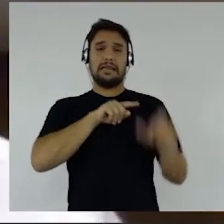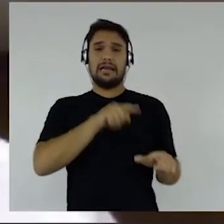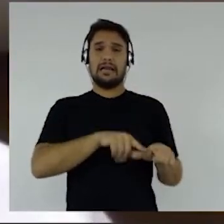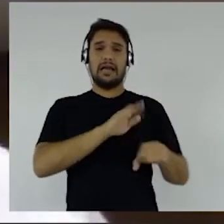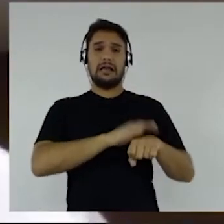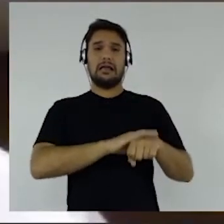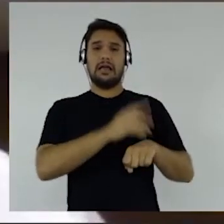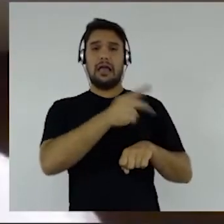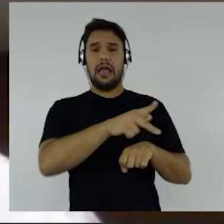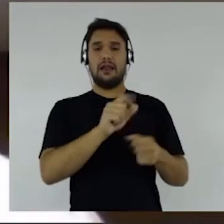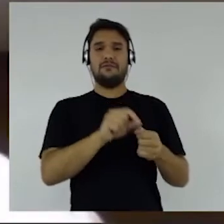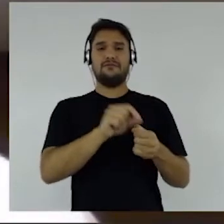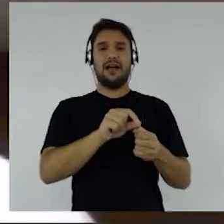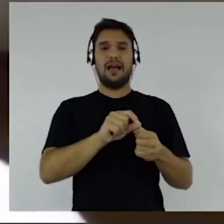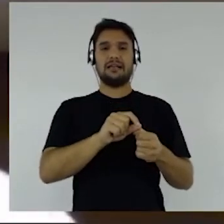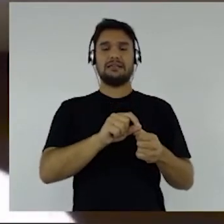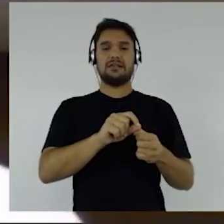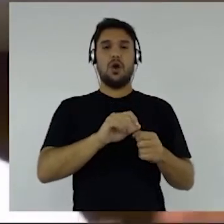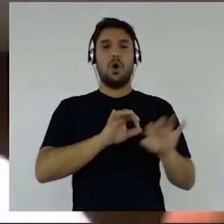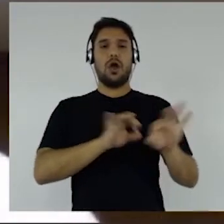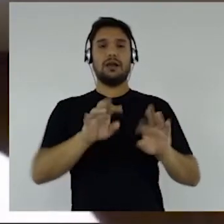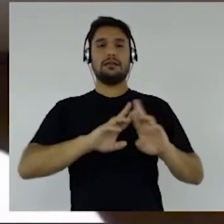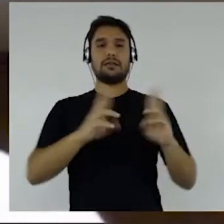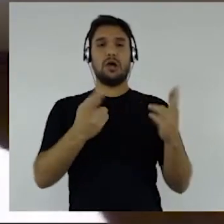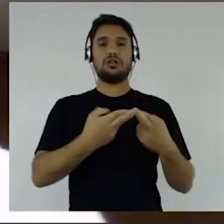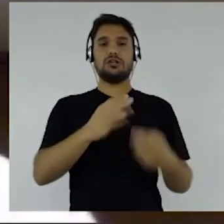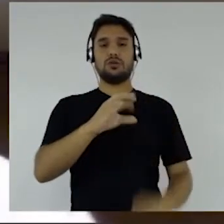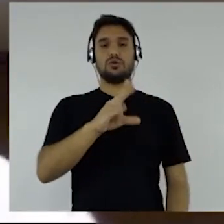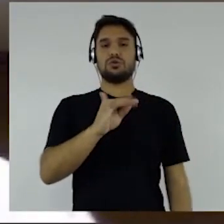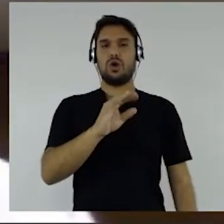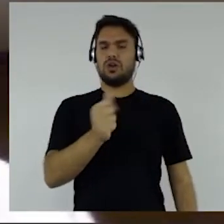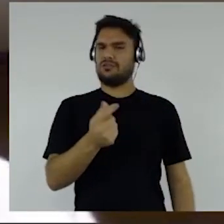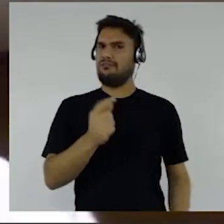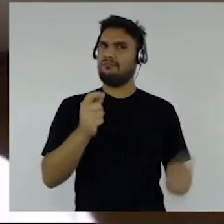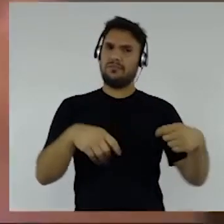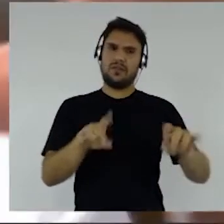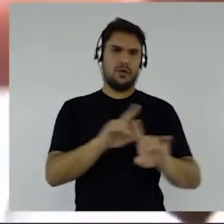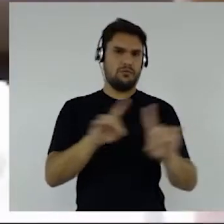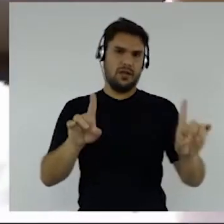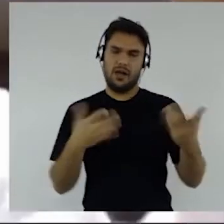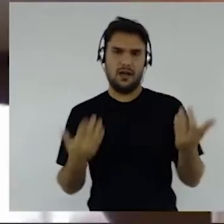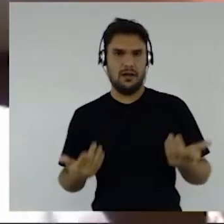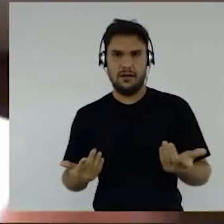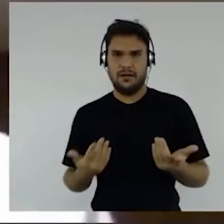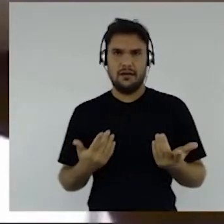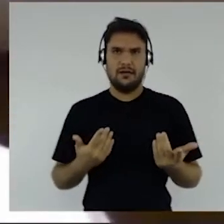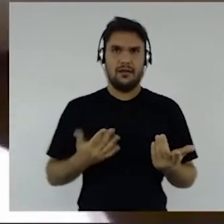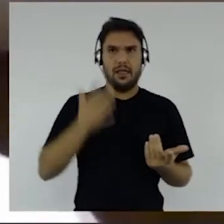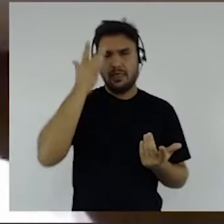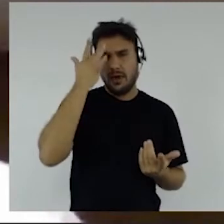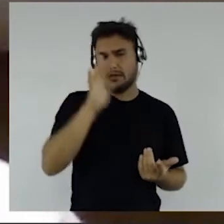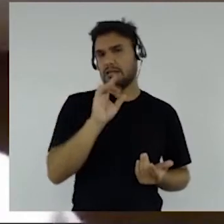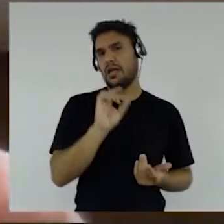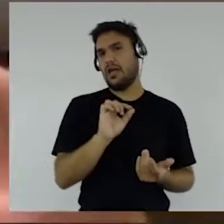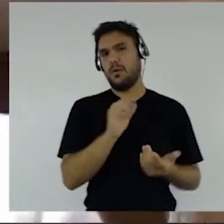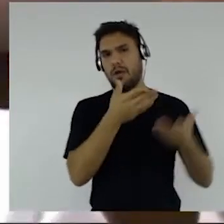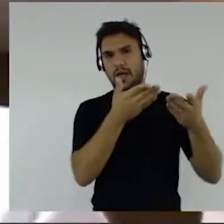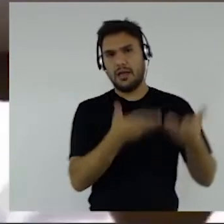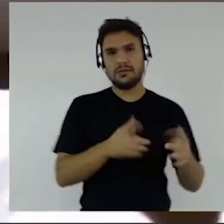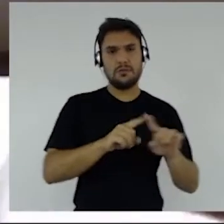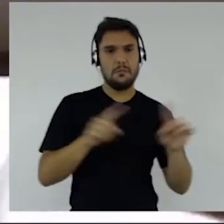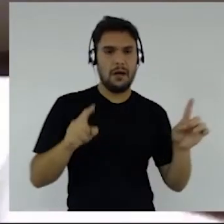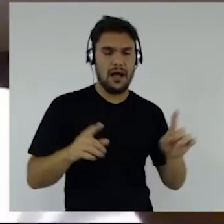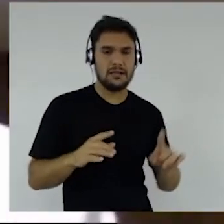faça a audiência de custódia. Quer dizer, não dá, sinceramente não dá. Acho que nem, não sei o que é isso, tá, Dani? Mas nem com